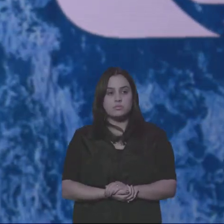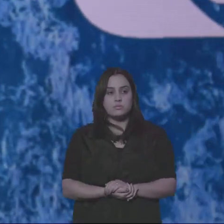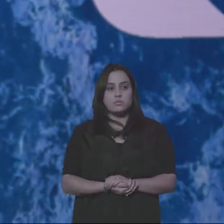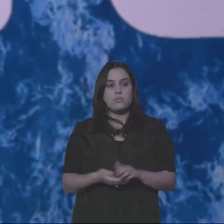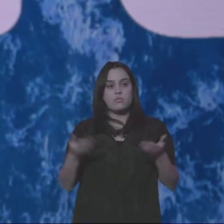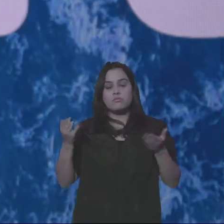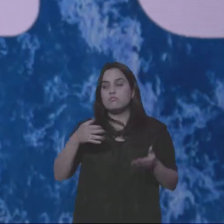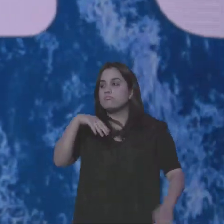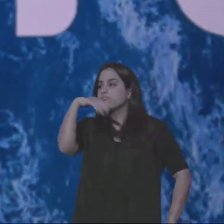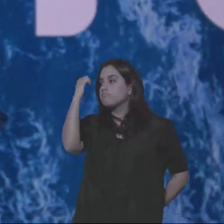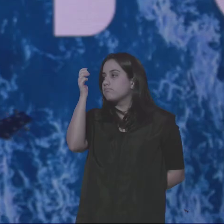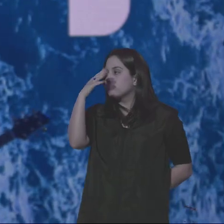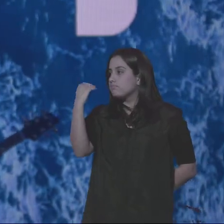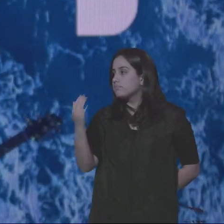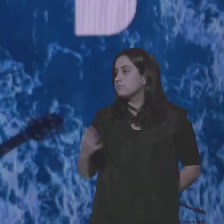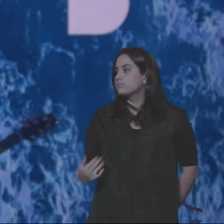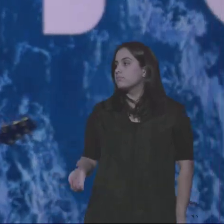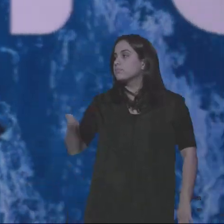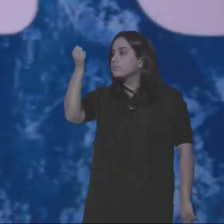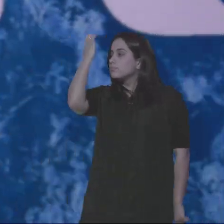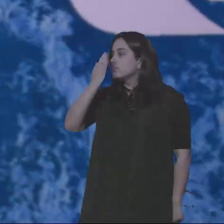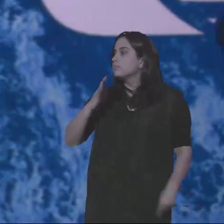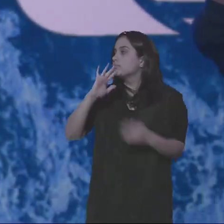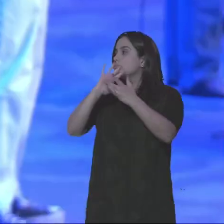Vamos honrar a presença de Jesus no nosso meio.